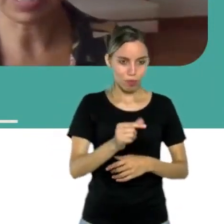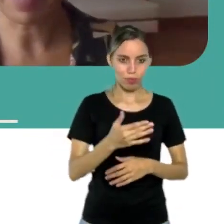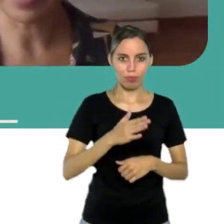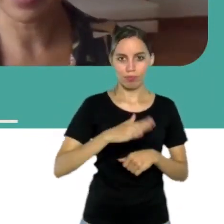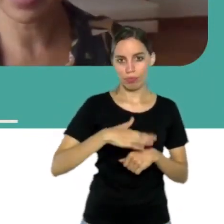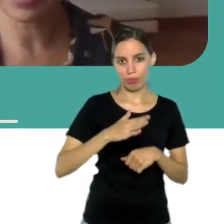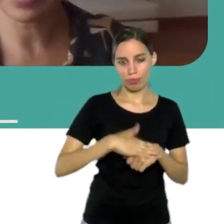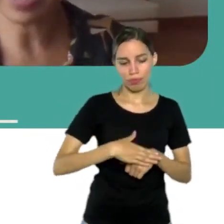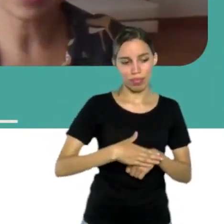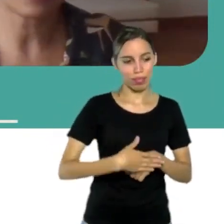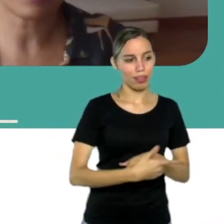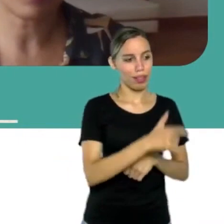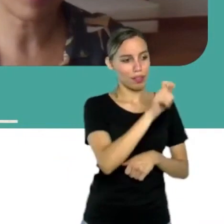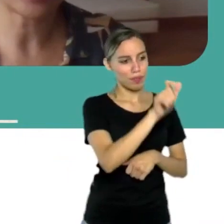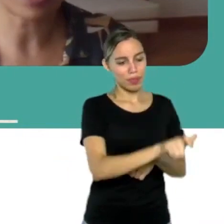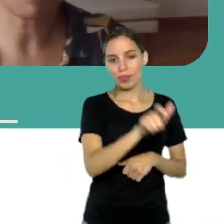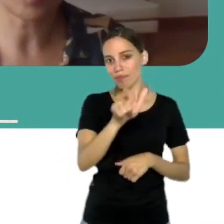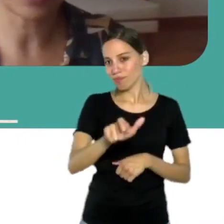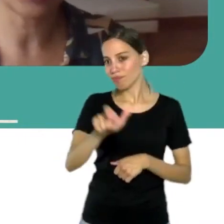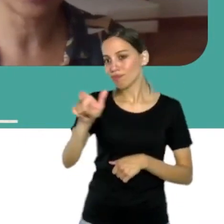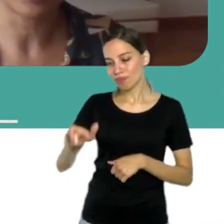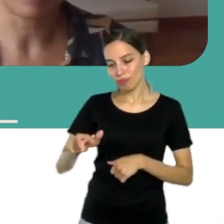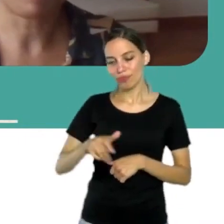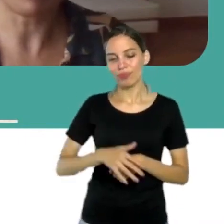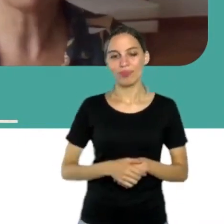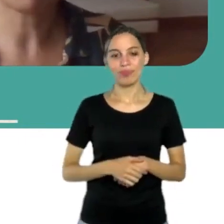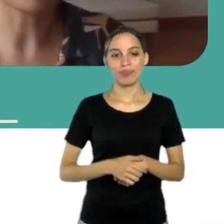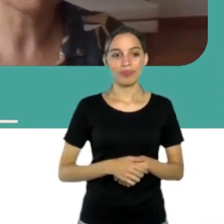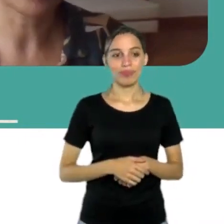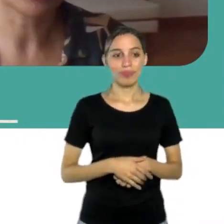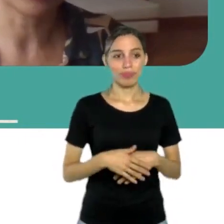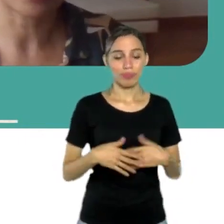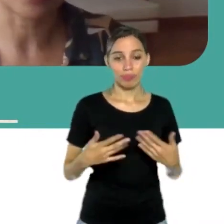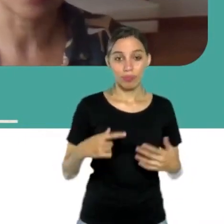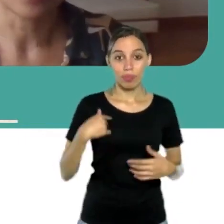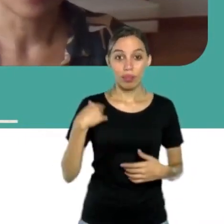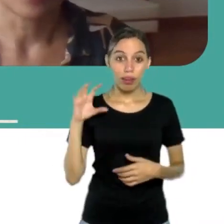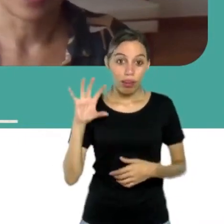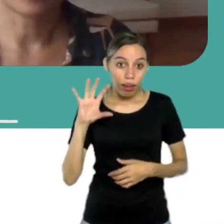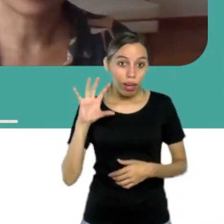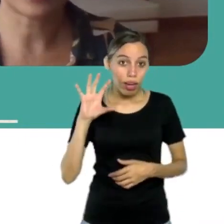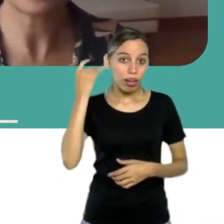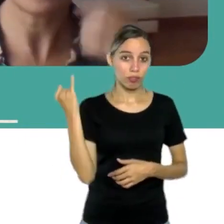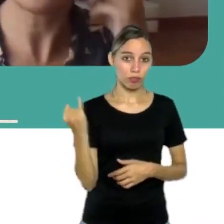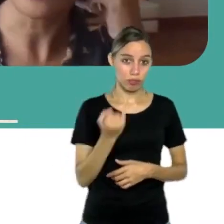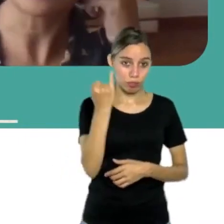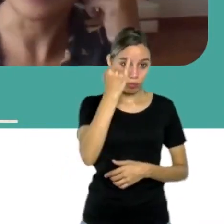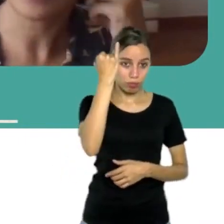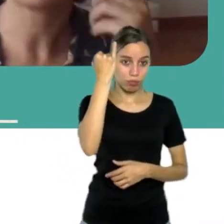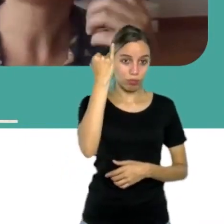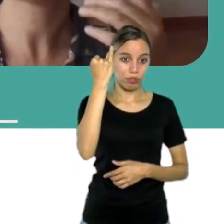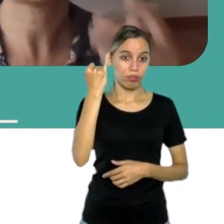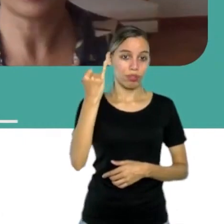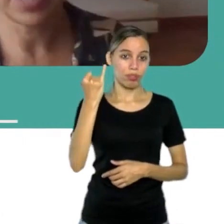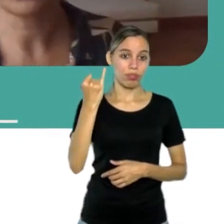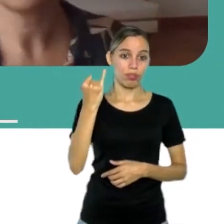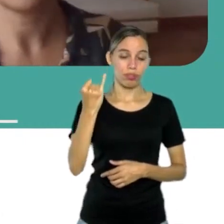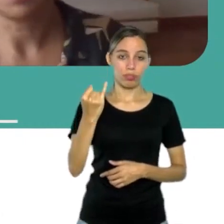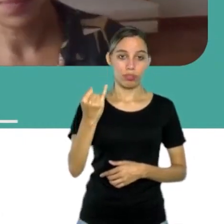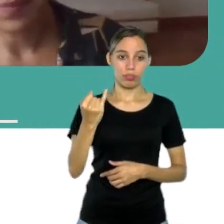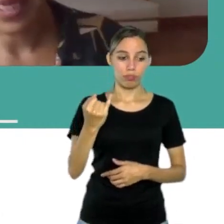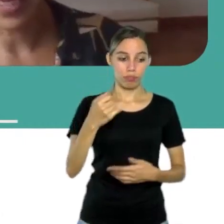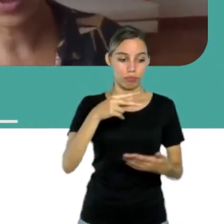tanta gente que trabalha ali, e aí eu acho que é importante, para mim foi importante, assim, ter a leitura delas e ser